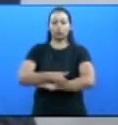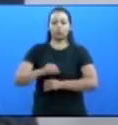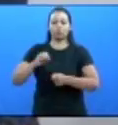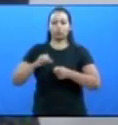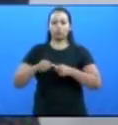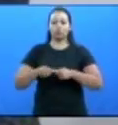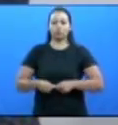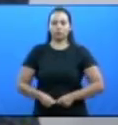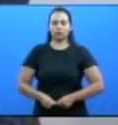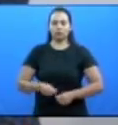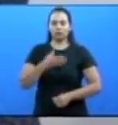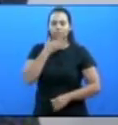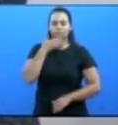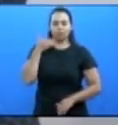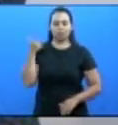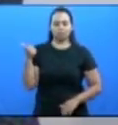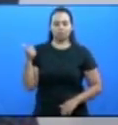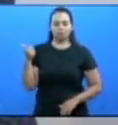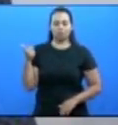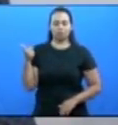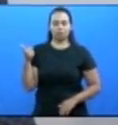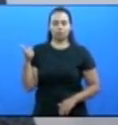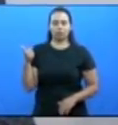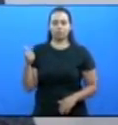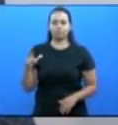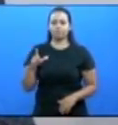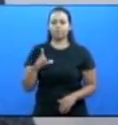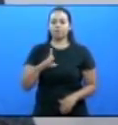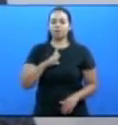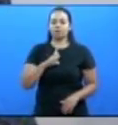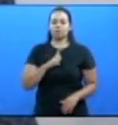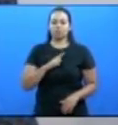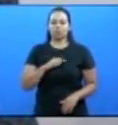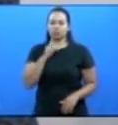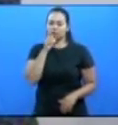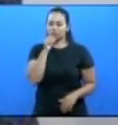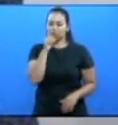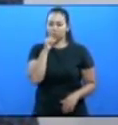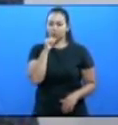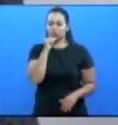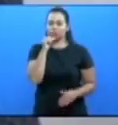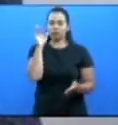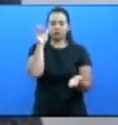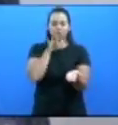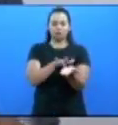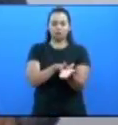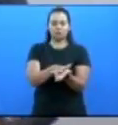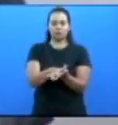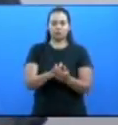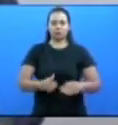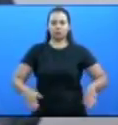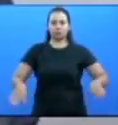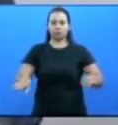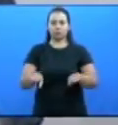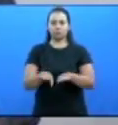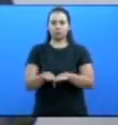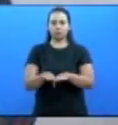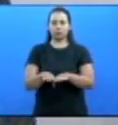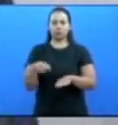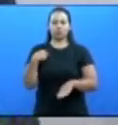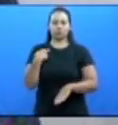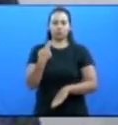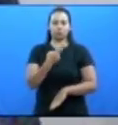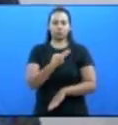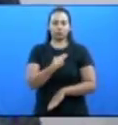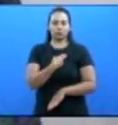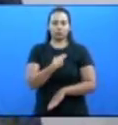convênio para se instalar a galeria e futuramente colocar o asfalto. Então, a gente, acho que a comunidade,